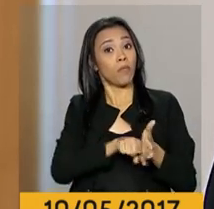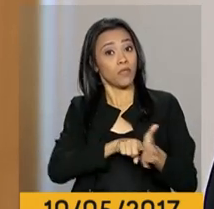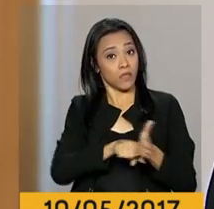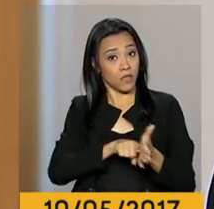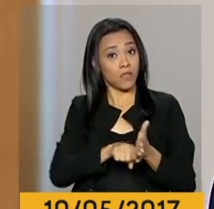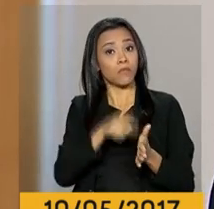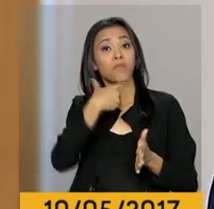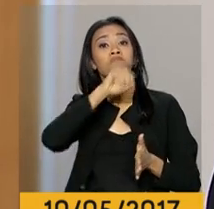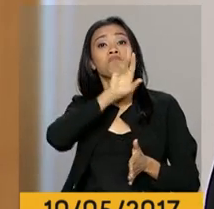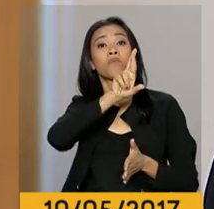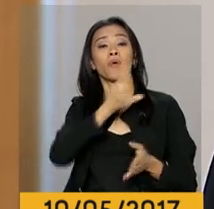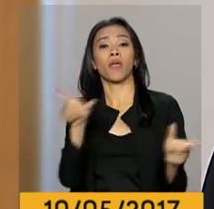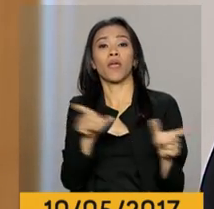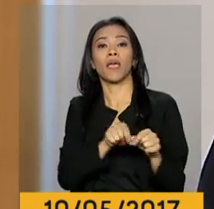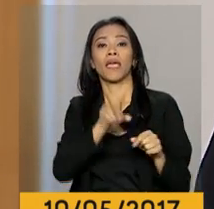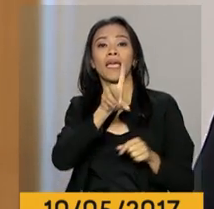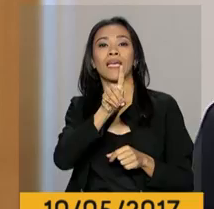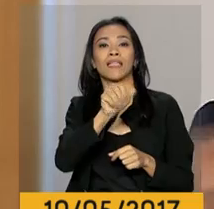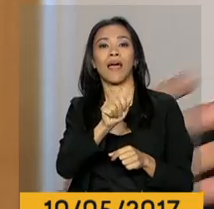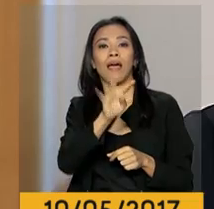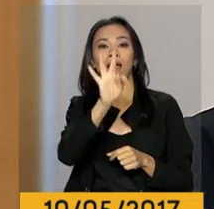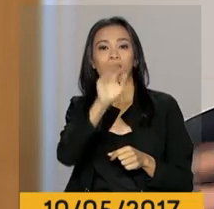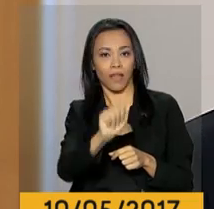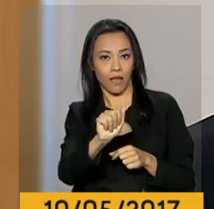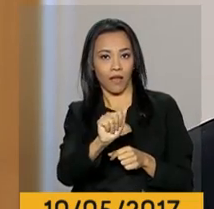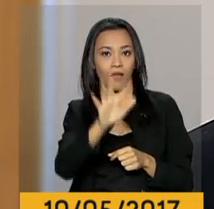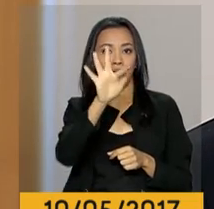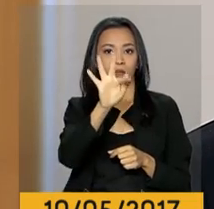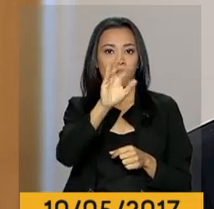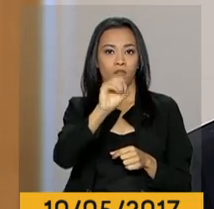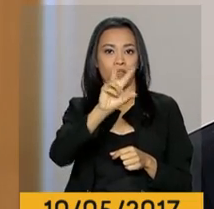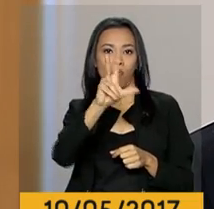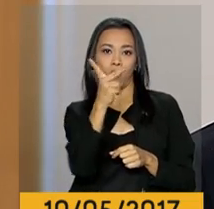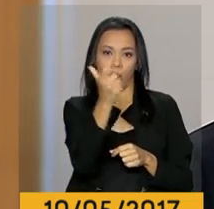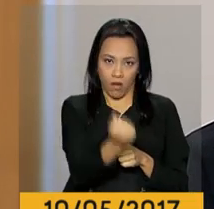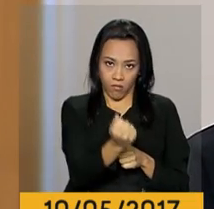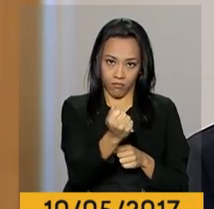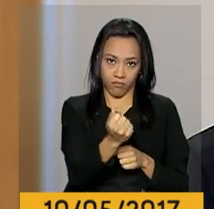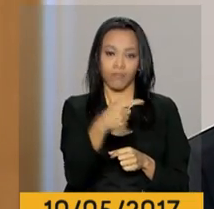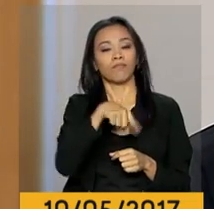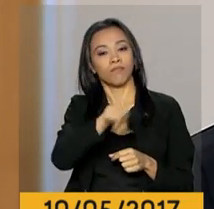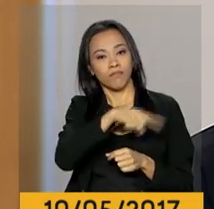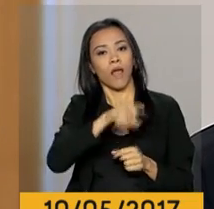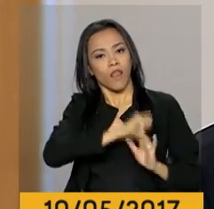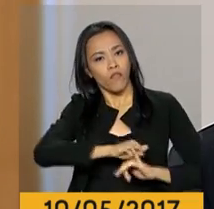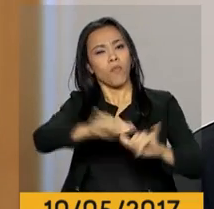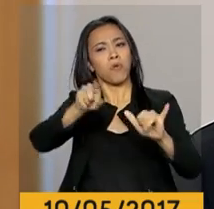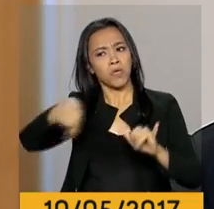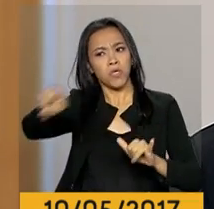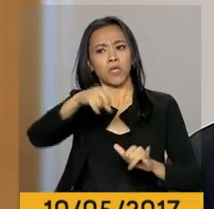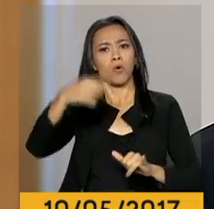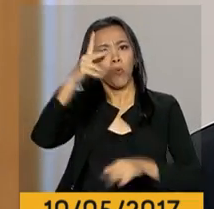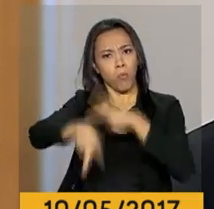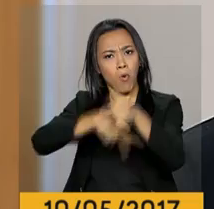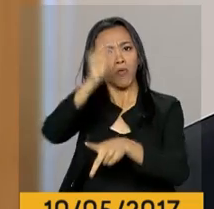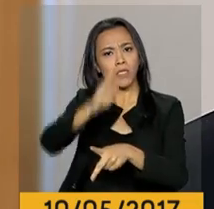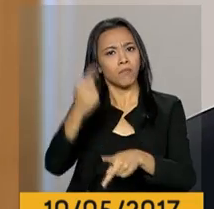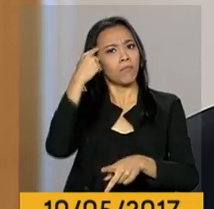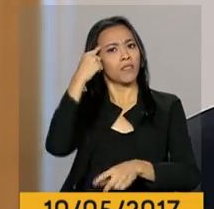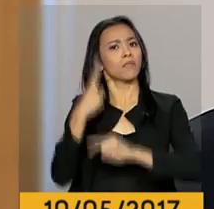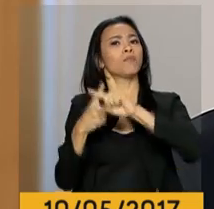até tá dizendo que os brasileiros têm otimismo em relação ao futuro e o que nós precisamos em palavras